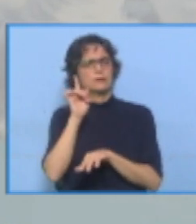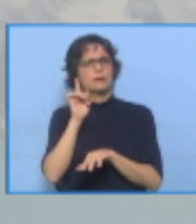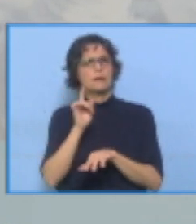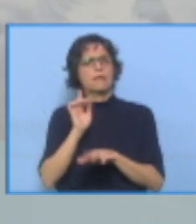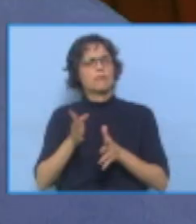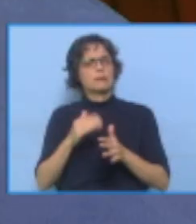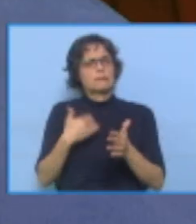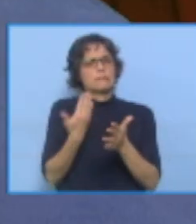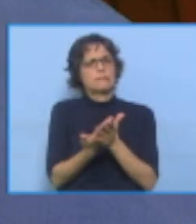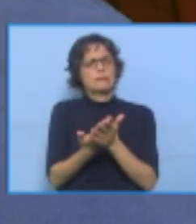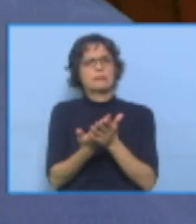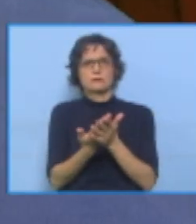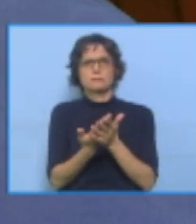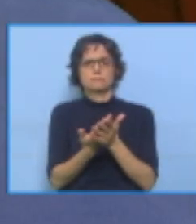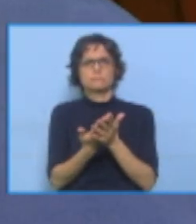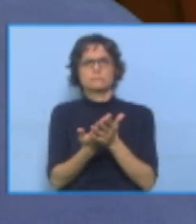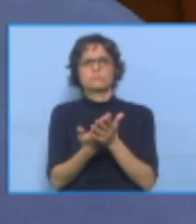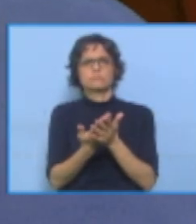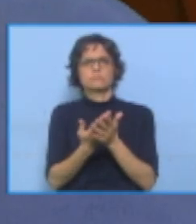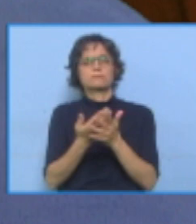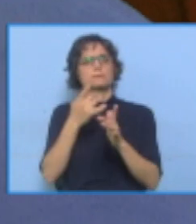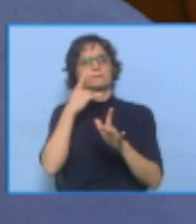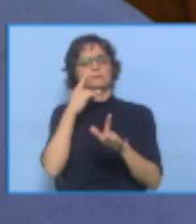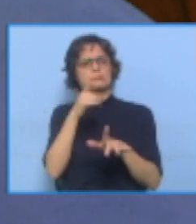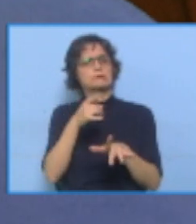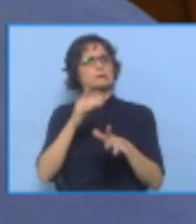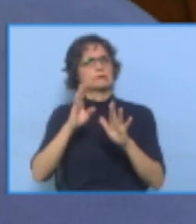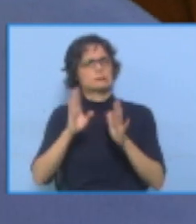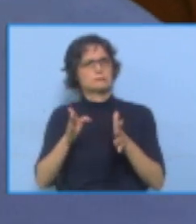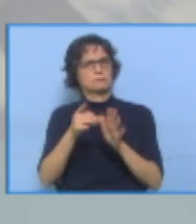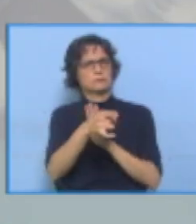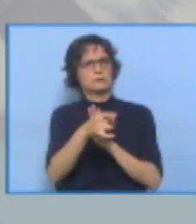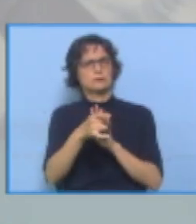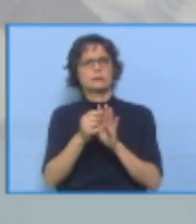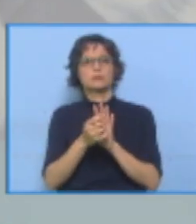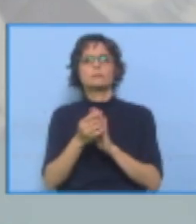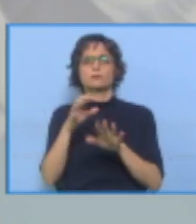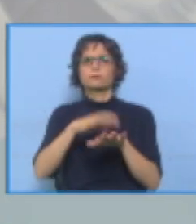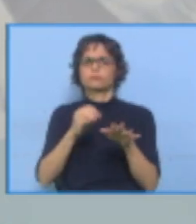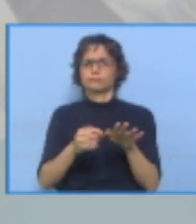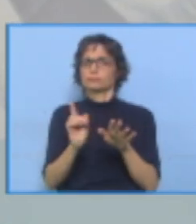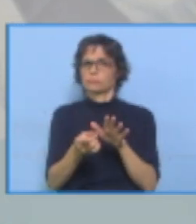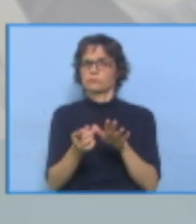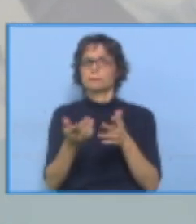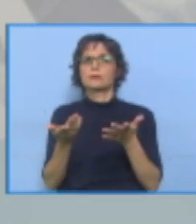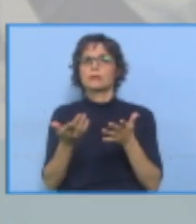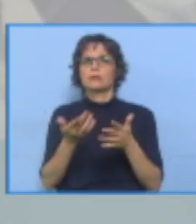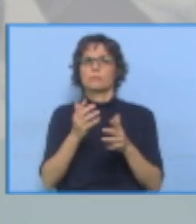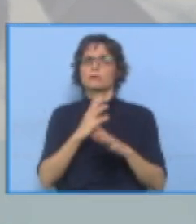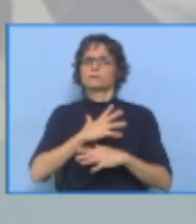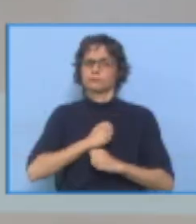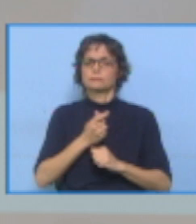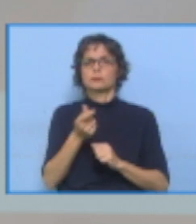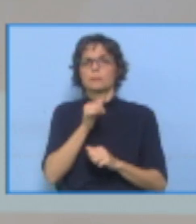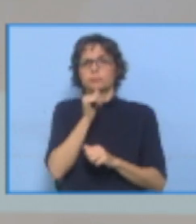revalorizá-la, exercendo a convocação e uma dedicação que exige testemunho e martírio, ou seja, morrer pelo bem comum.